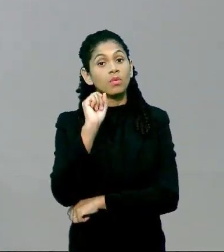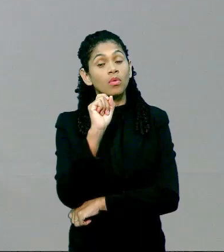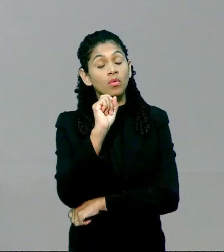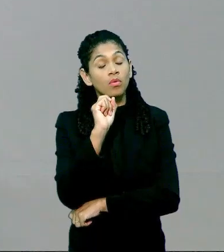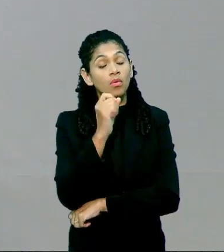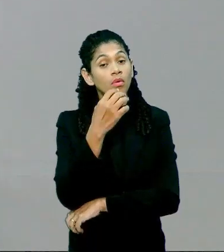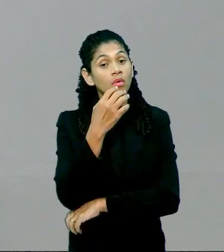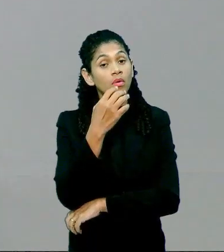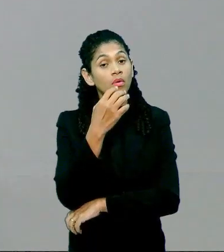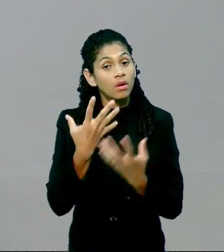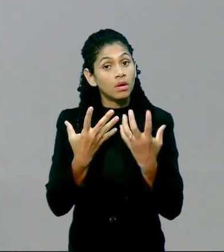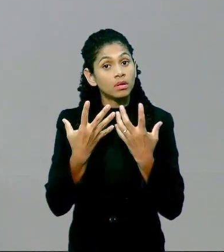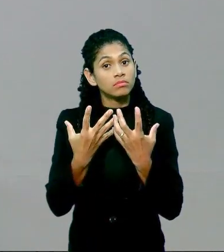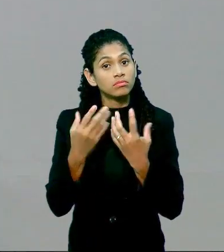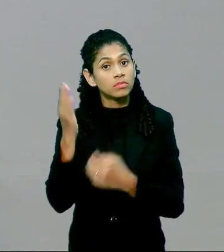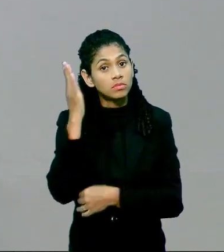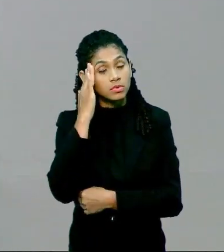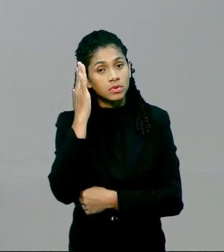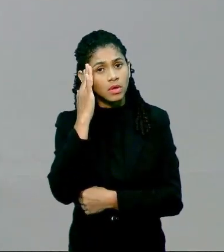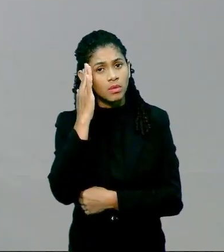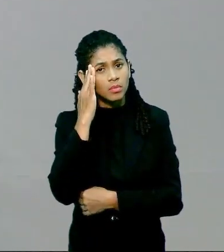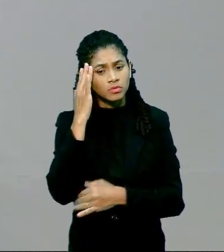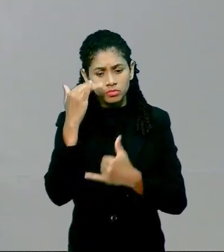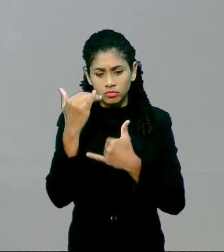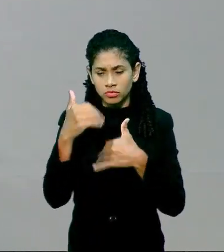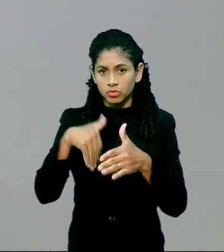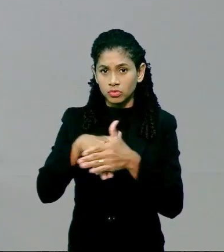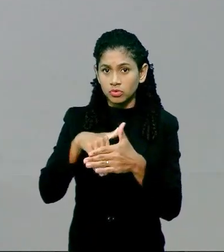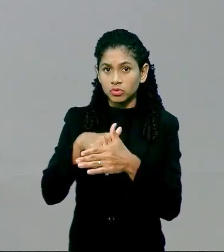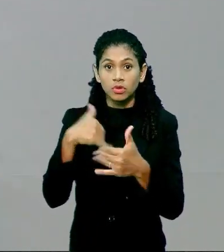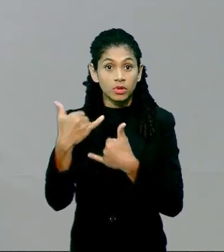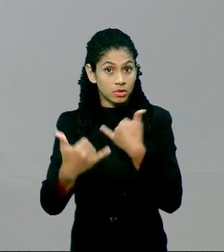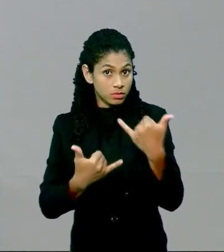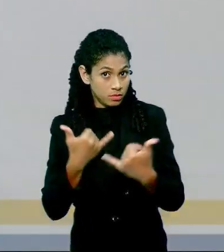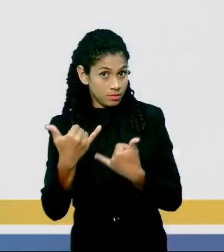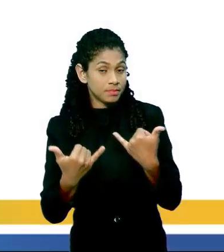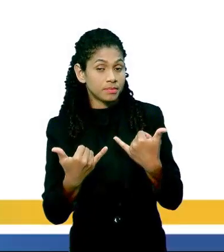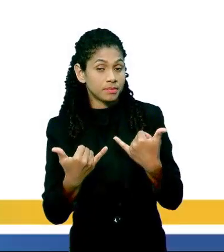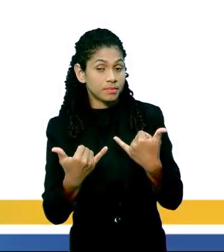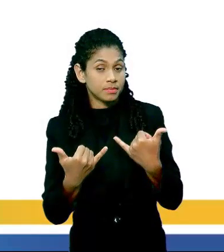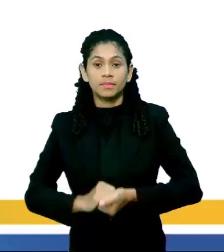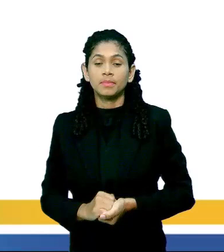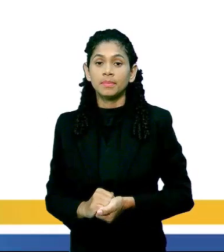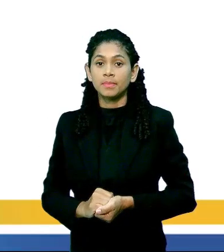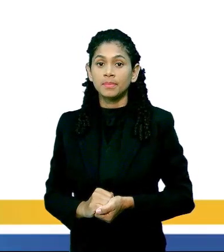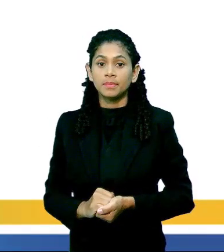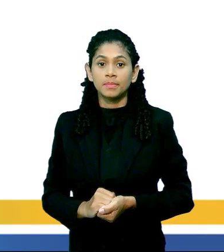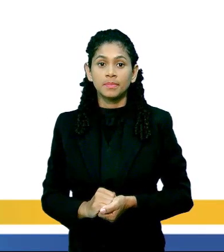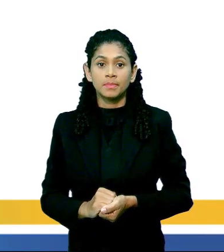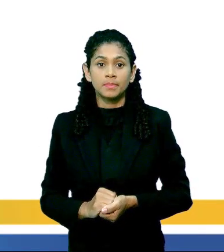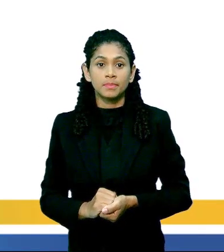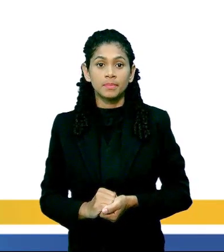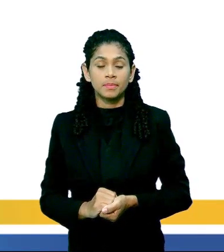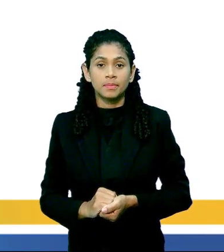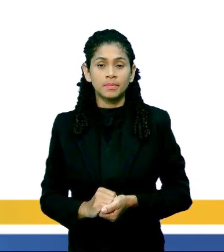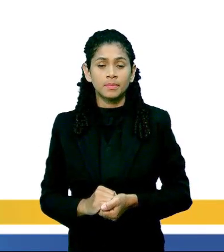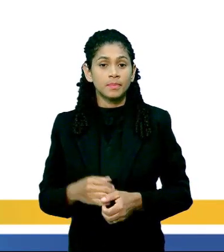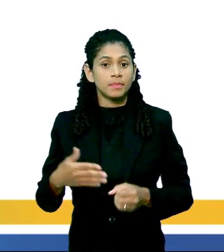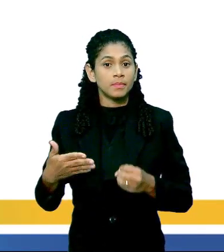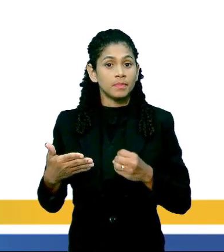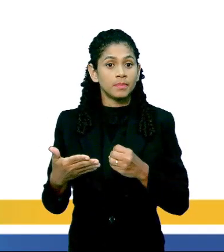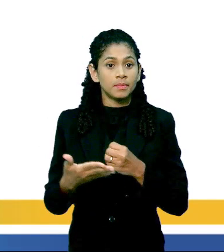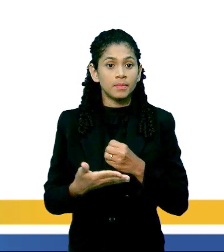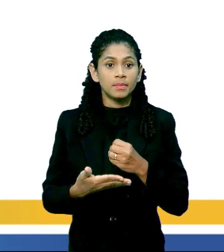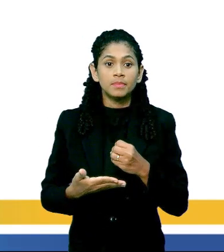saber sobre jogos e brincadeiras, porque a gente já sabe que vai ser sobre isso, porque a gente está estudando sobre jogos e brincadeiras, então vai ser isso. Então, vamos lá. Considerando a brincadeira